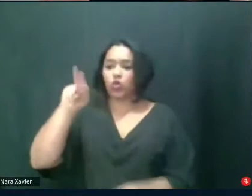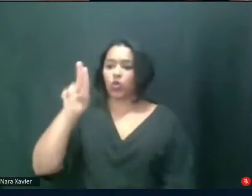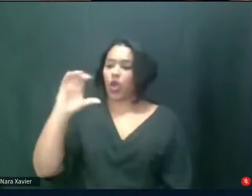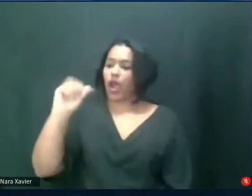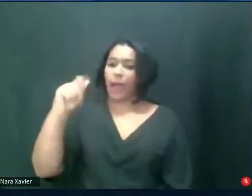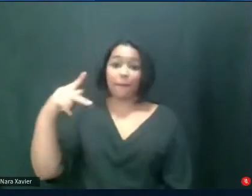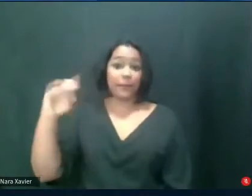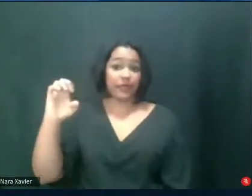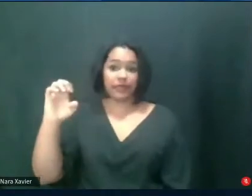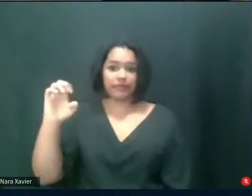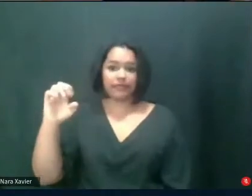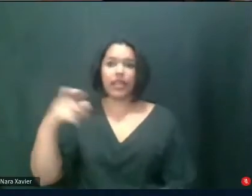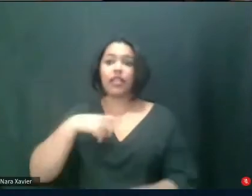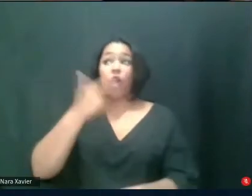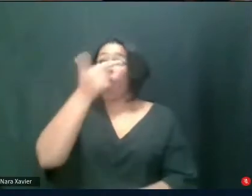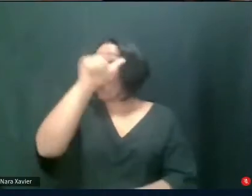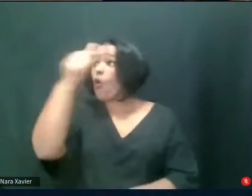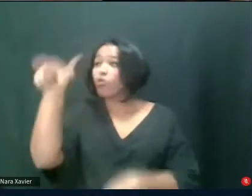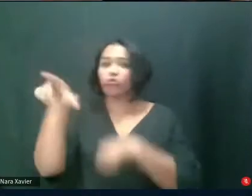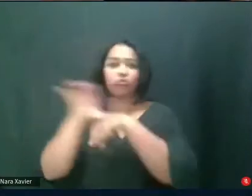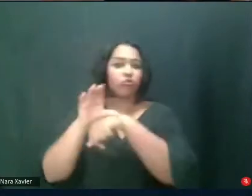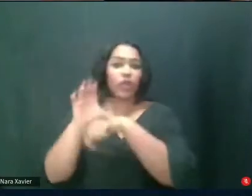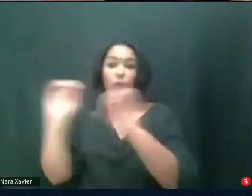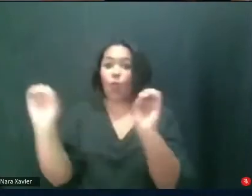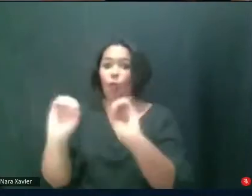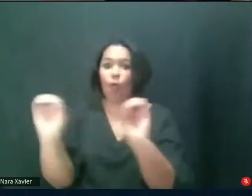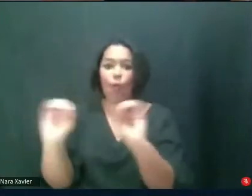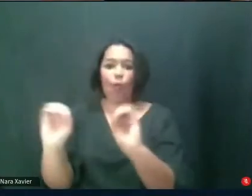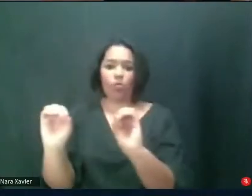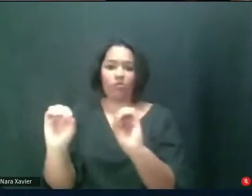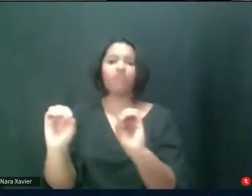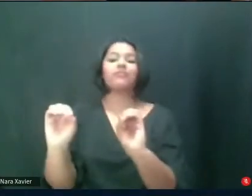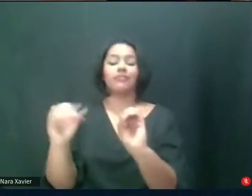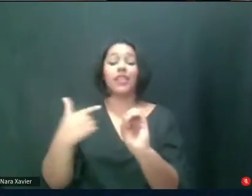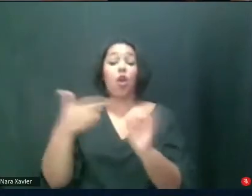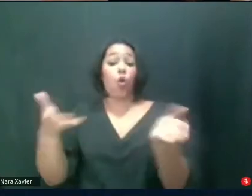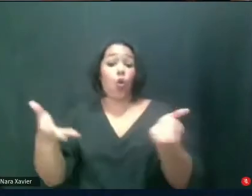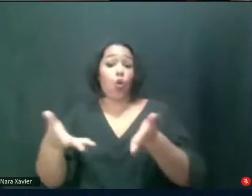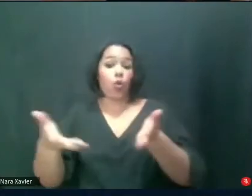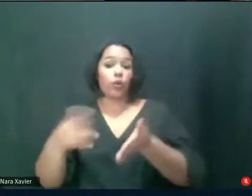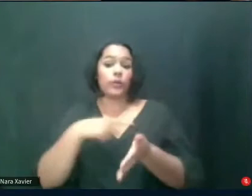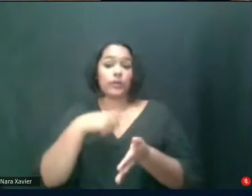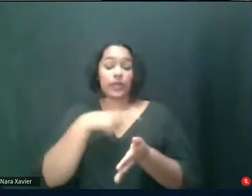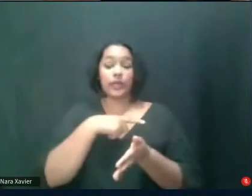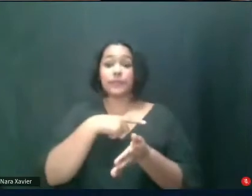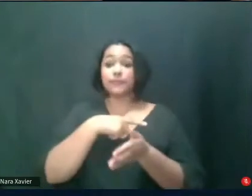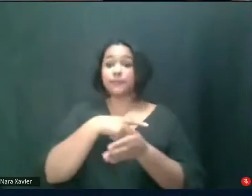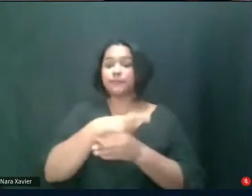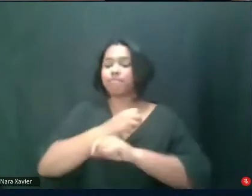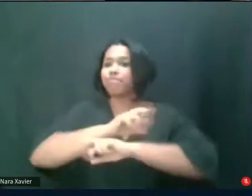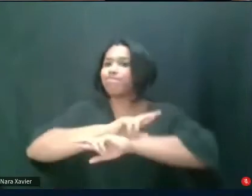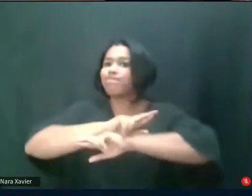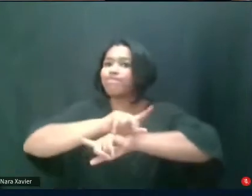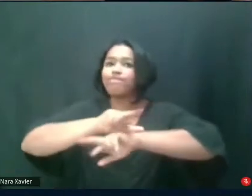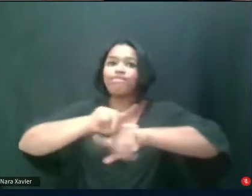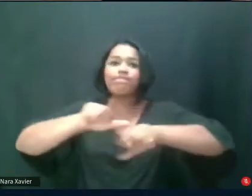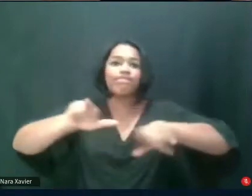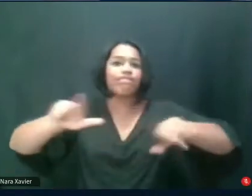e tem CAIS que nem no CAP tem, né? Então, existe hoje, assim, uma enorme